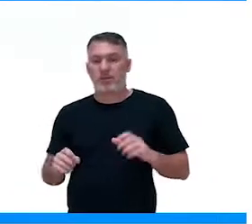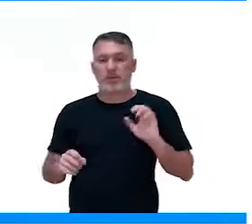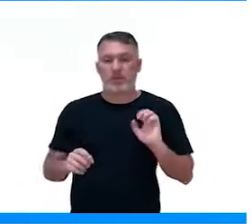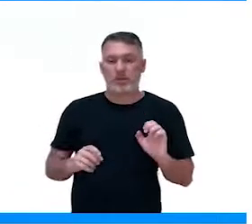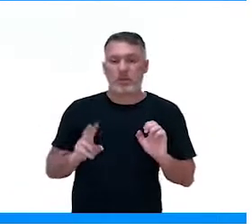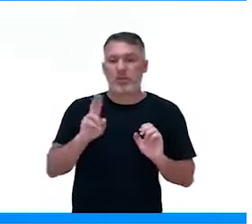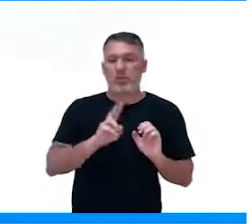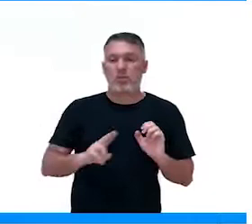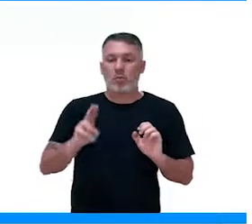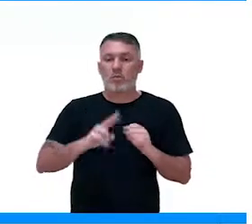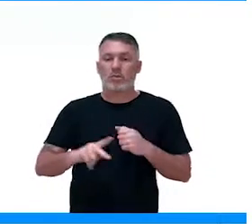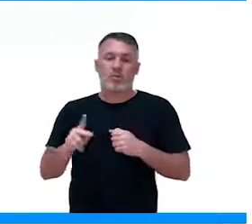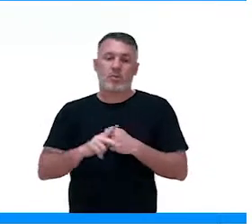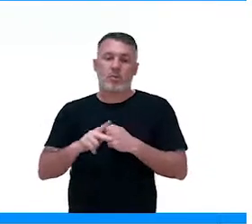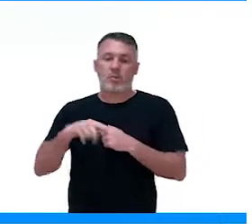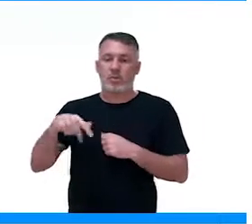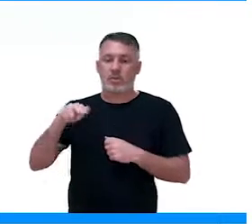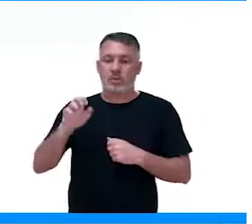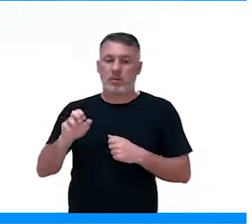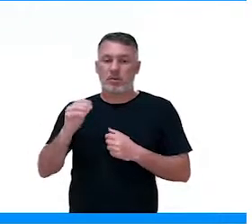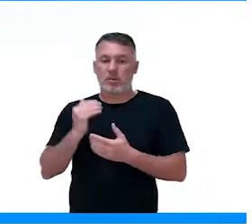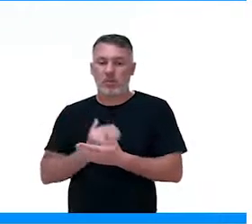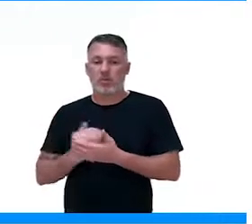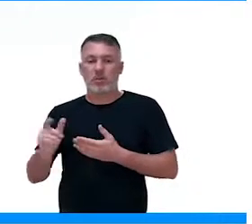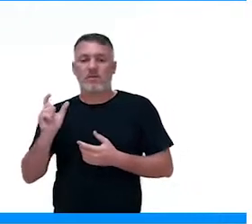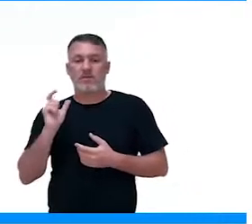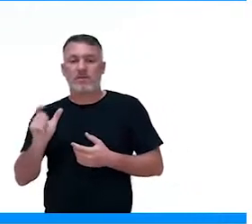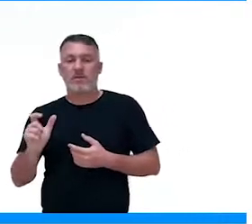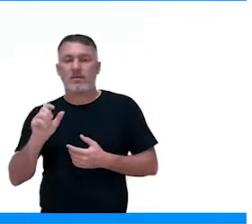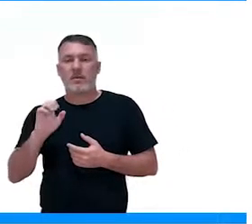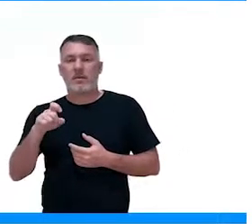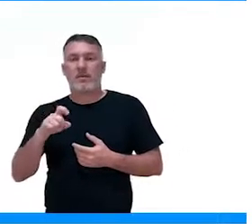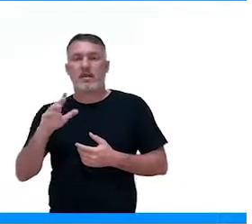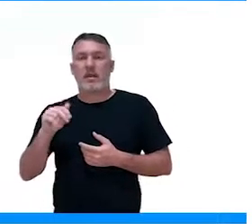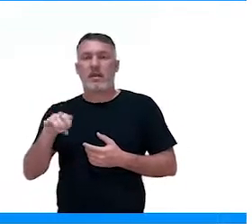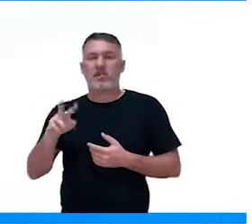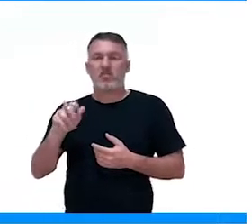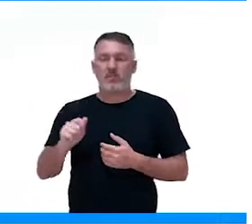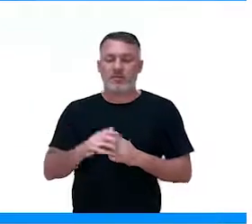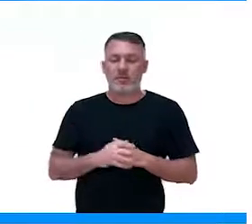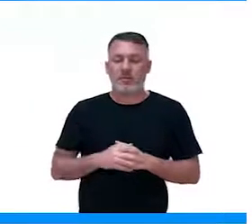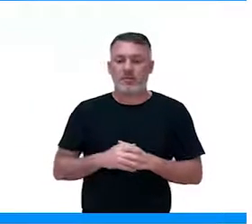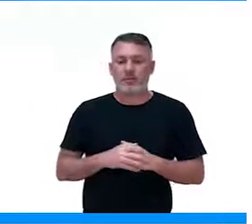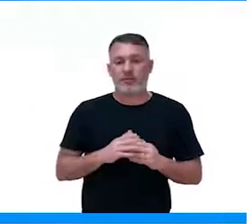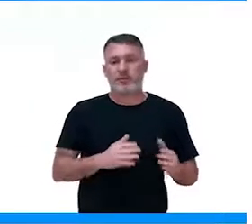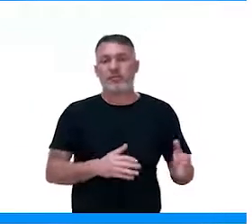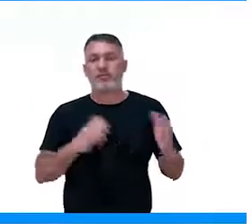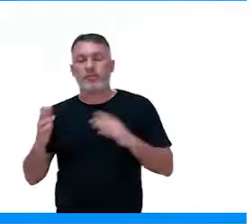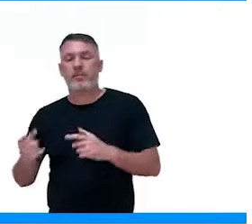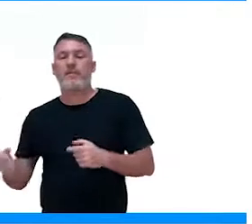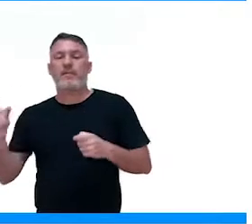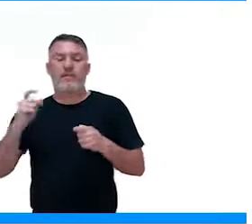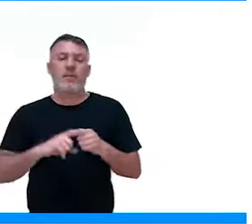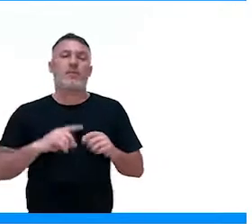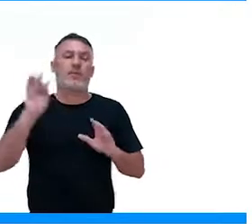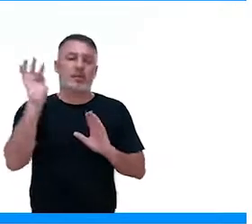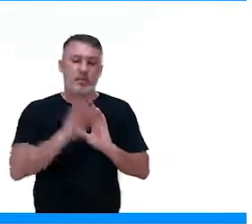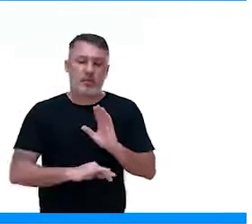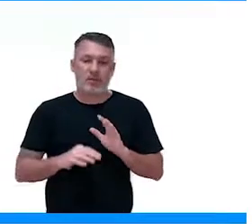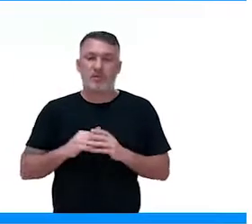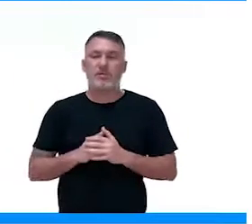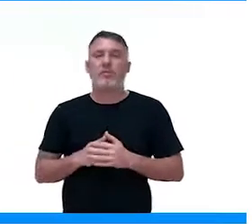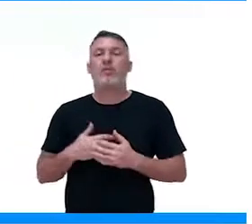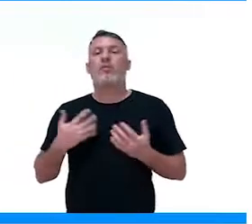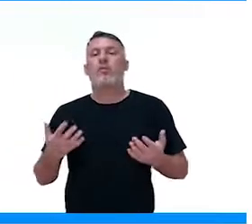expressão de esse. E a utilização do pronome que no início de frase exclamativa. Então, a gente volta ao texto.